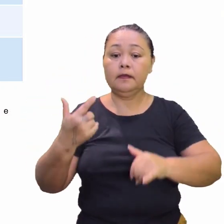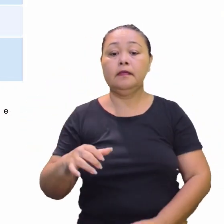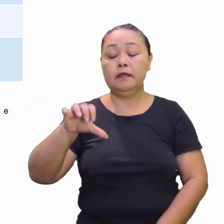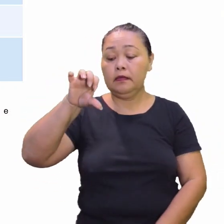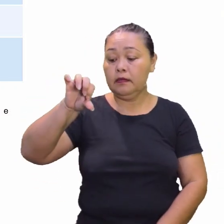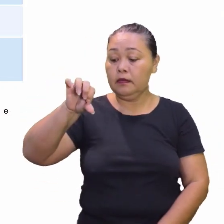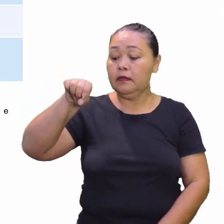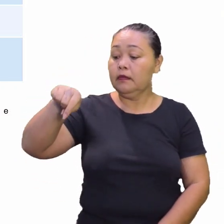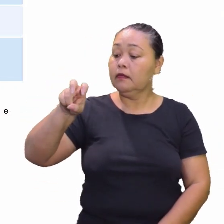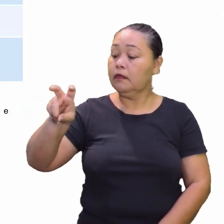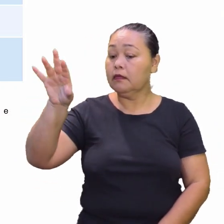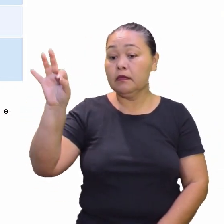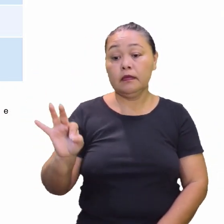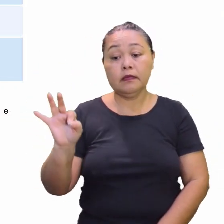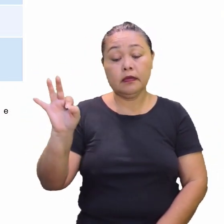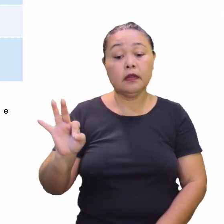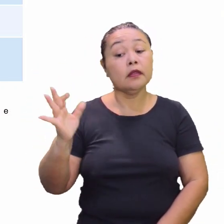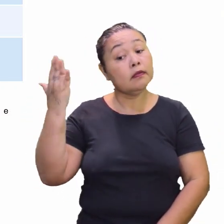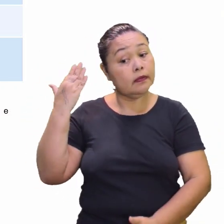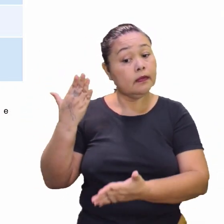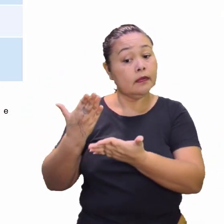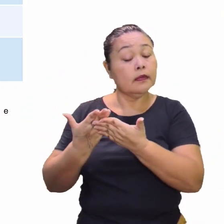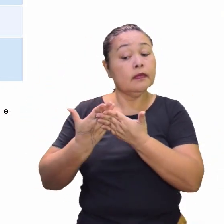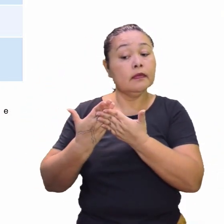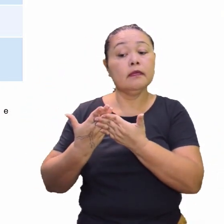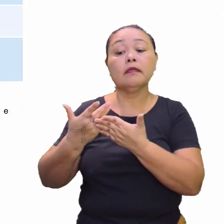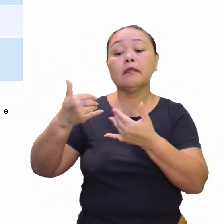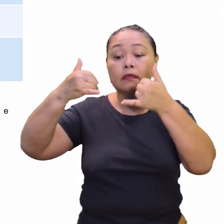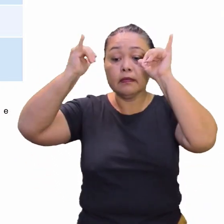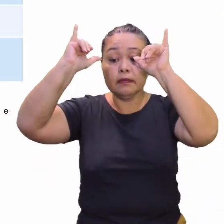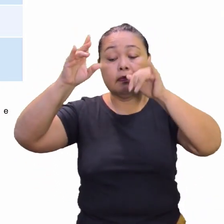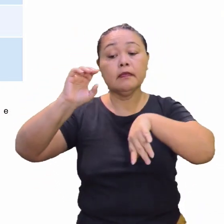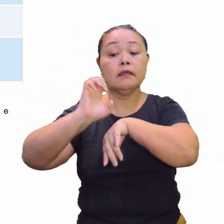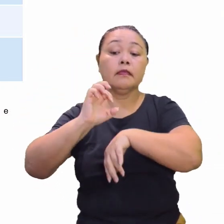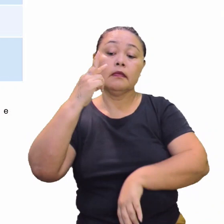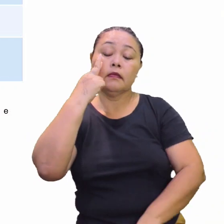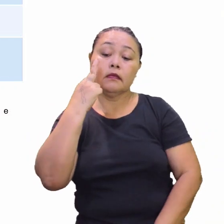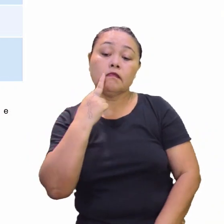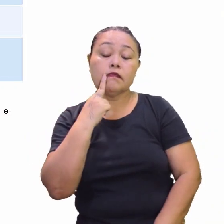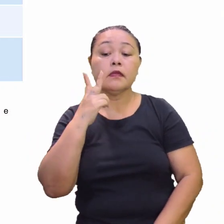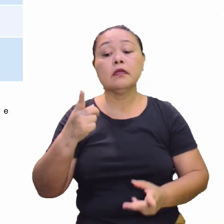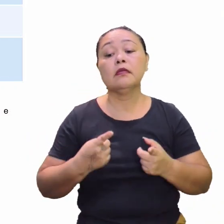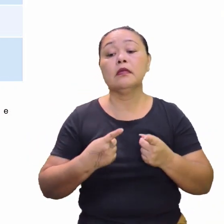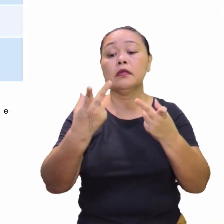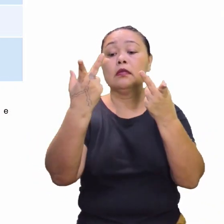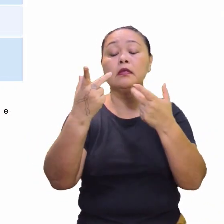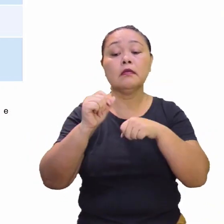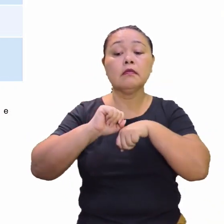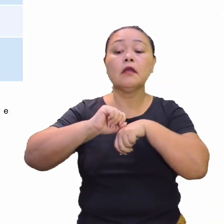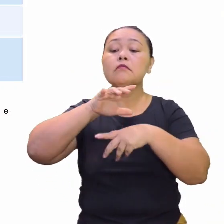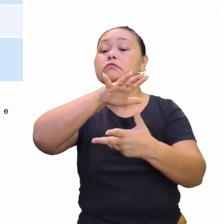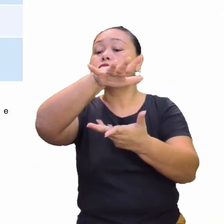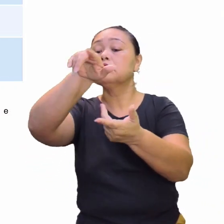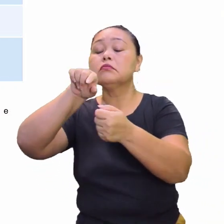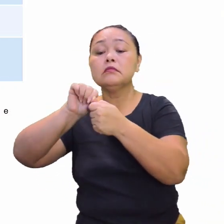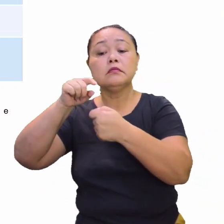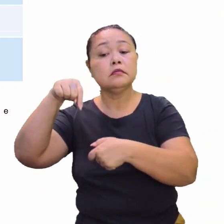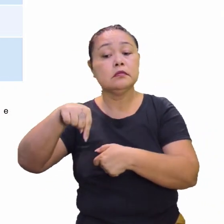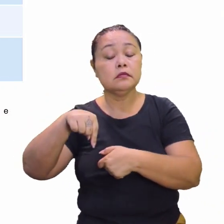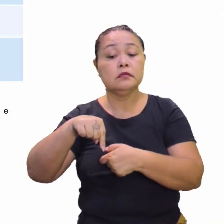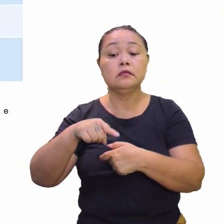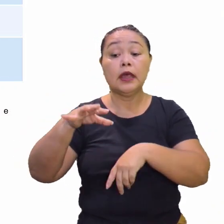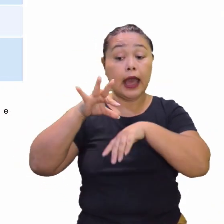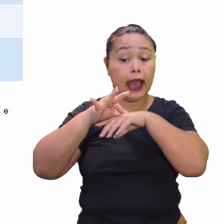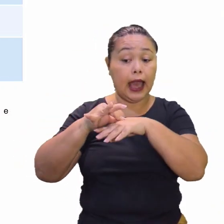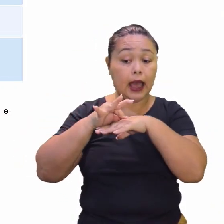com 9,5%. E vimos em aulas anteriores que a pecuária aqui de Rondônia ela é exportada para diversas partes do mundo, né? Então,